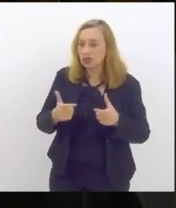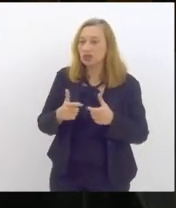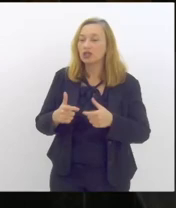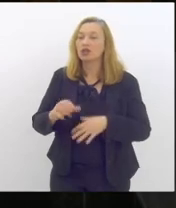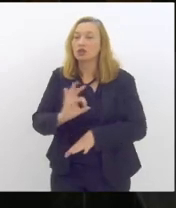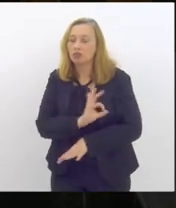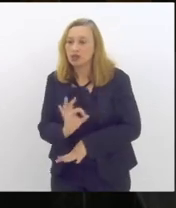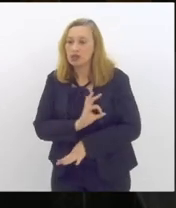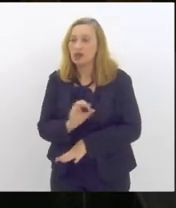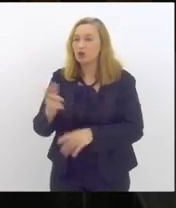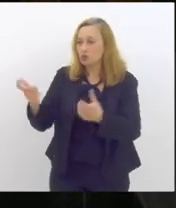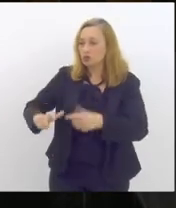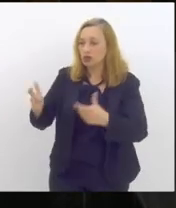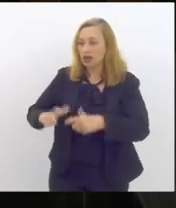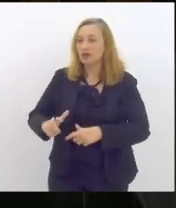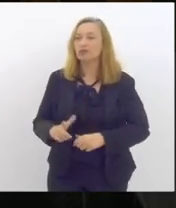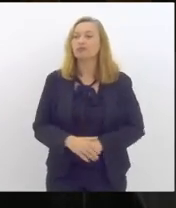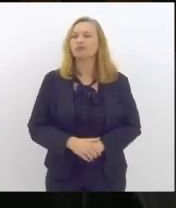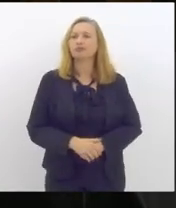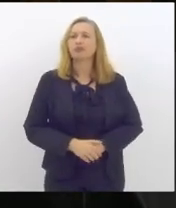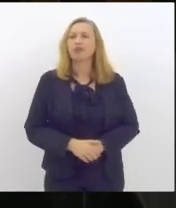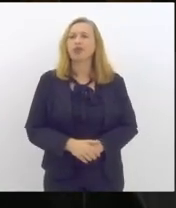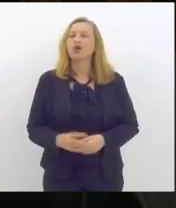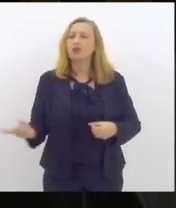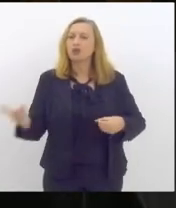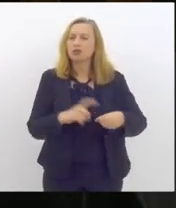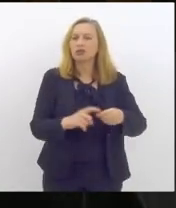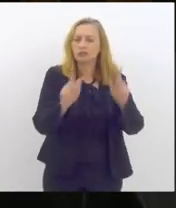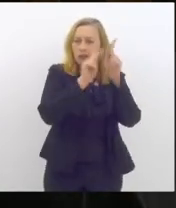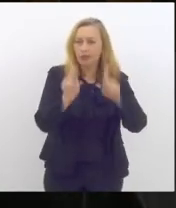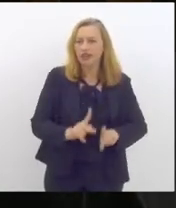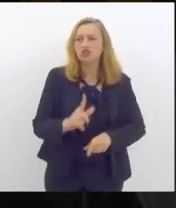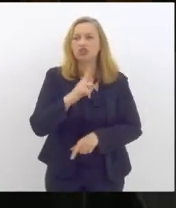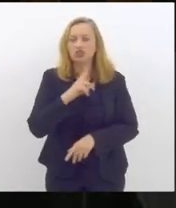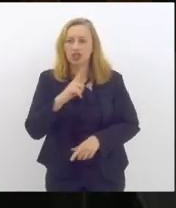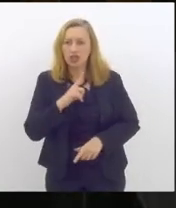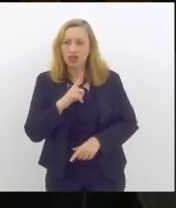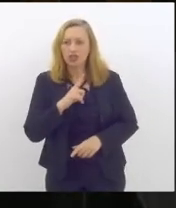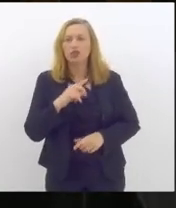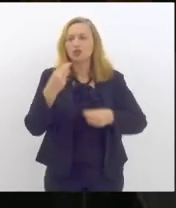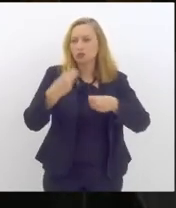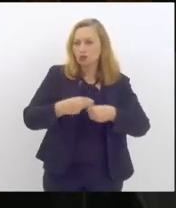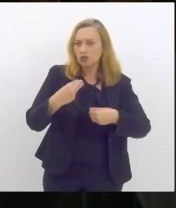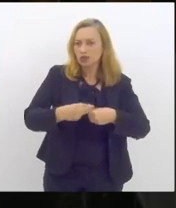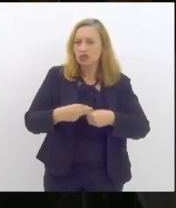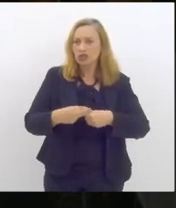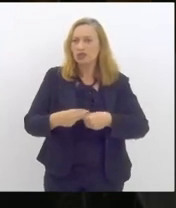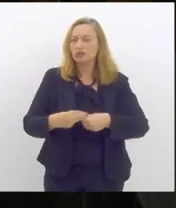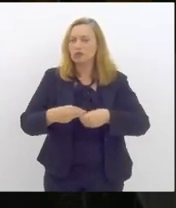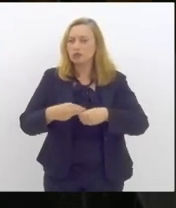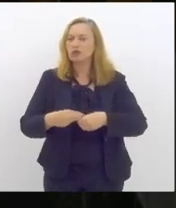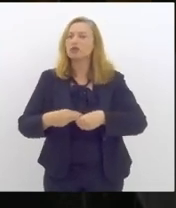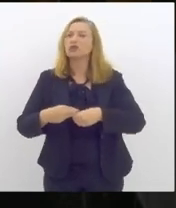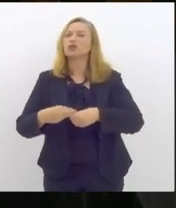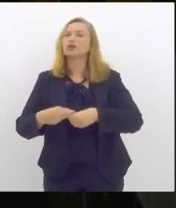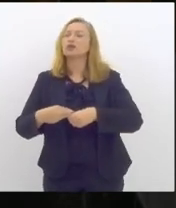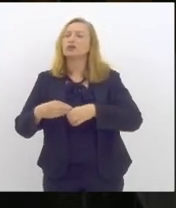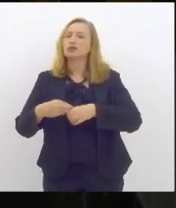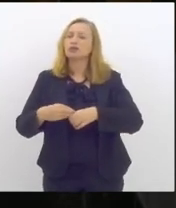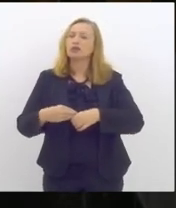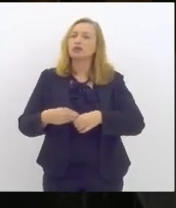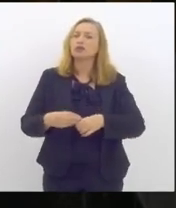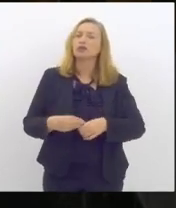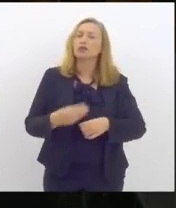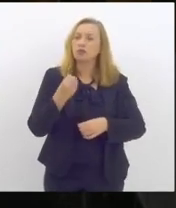reforço policial para que possamos a ter paz nesse Município próximo mas que infelizmente